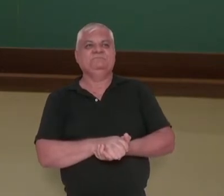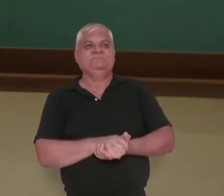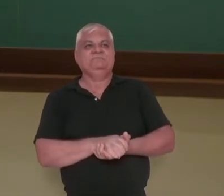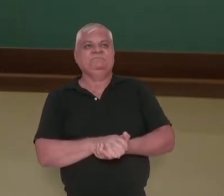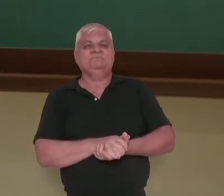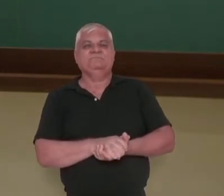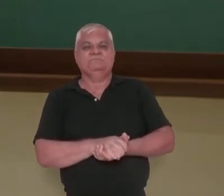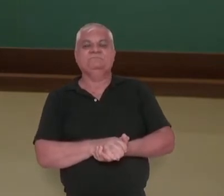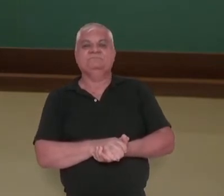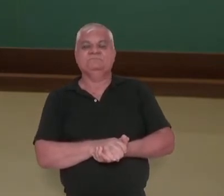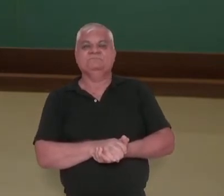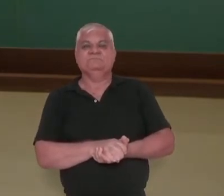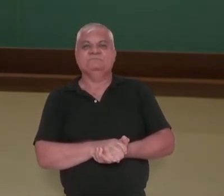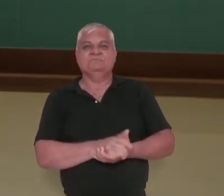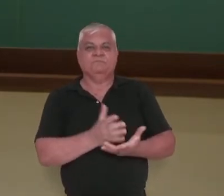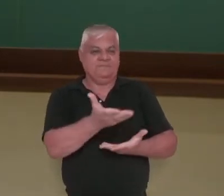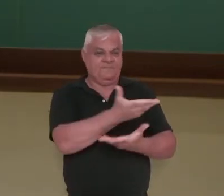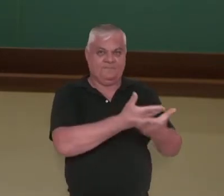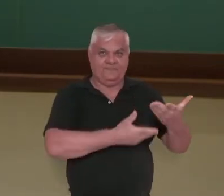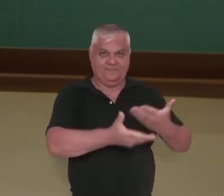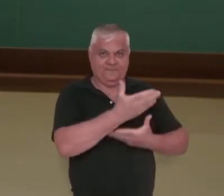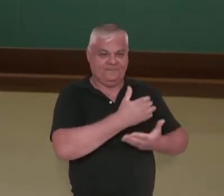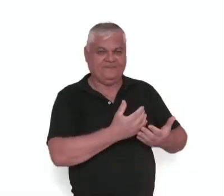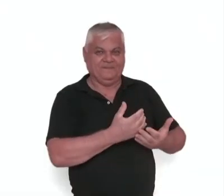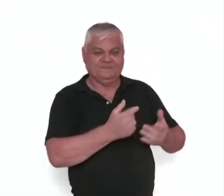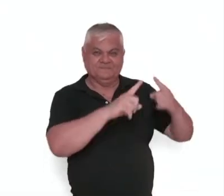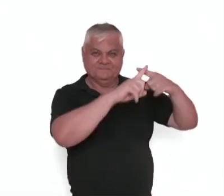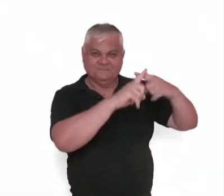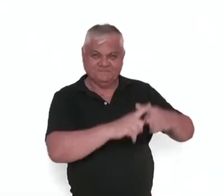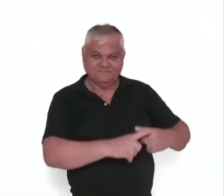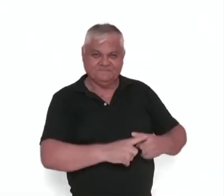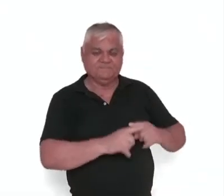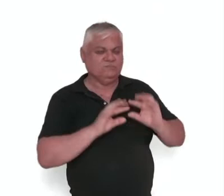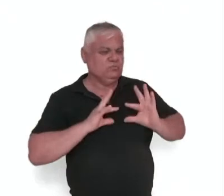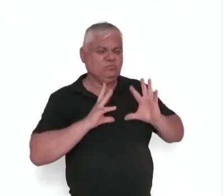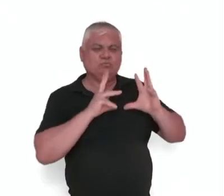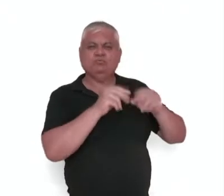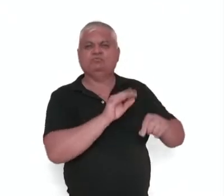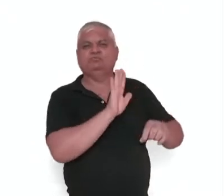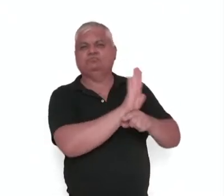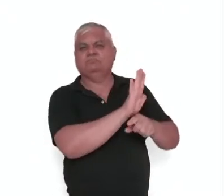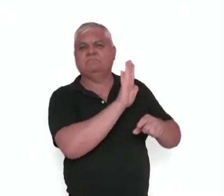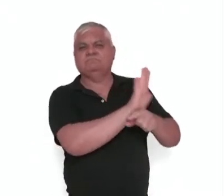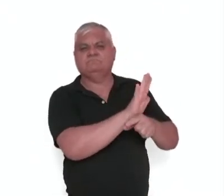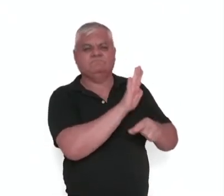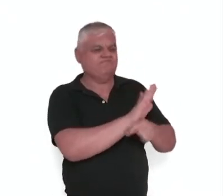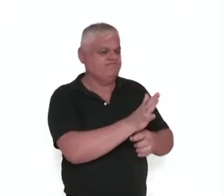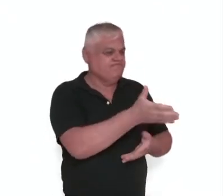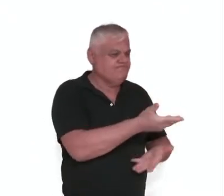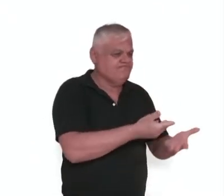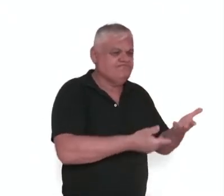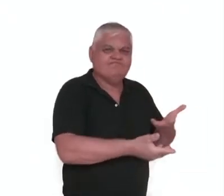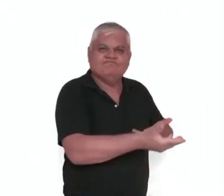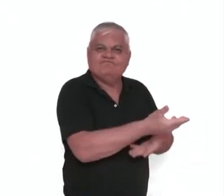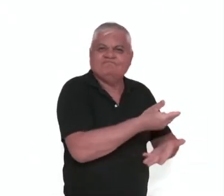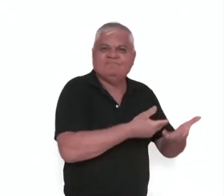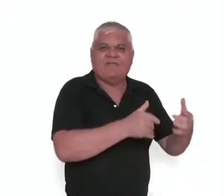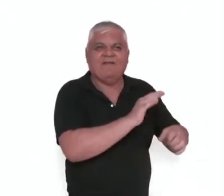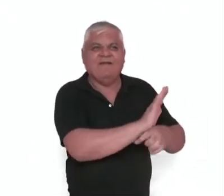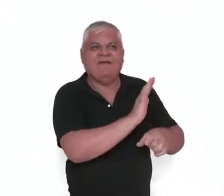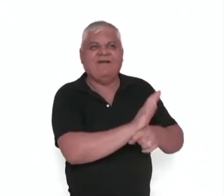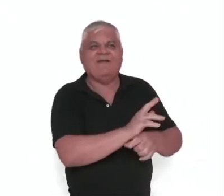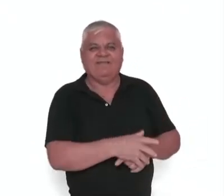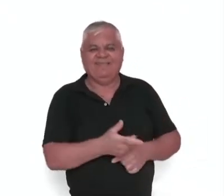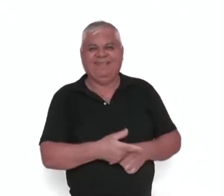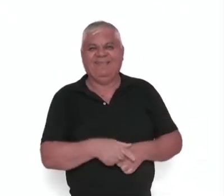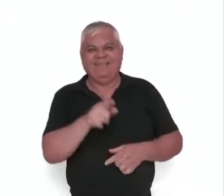Sobre os jogos semi-cooperativos, então, todas as pessoas jogam juntas para superar um desafio comum. Nós sempre pegamos, então,